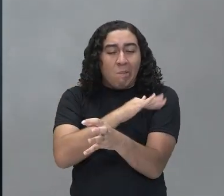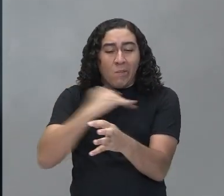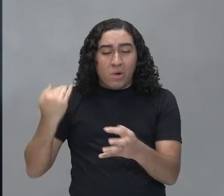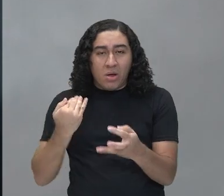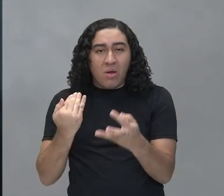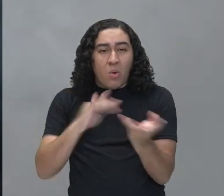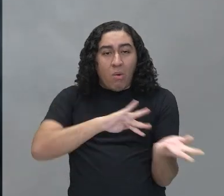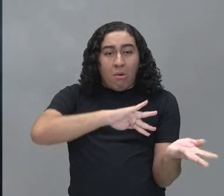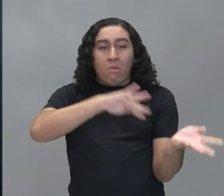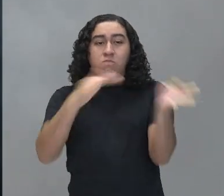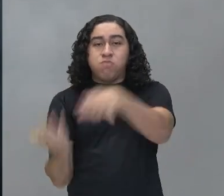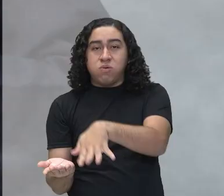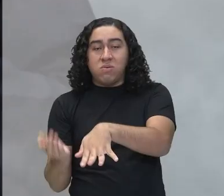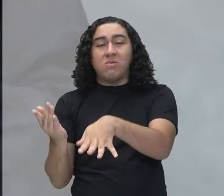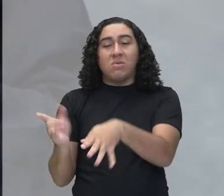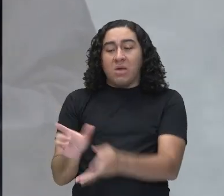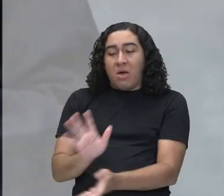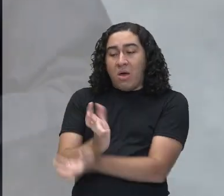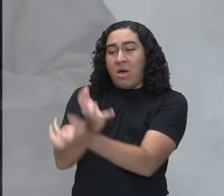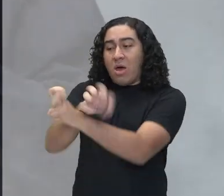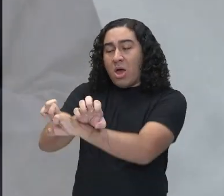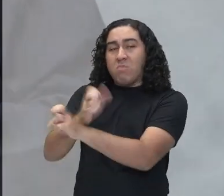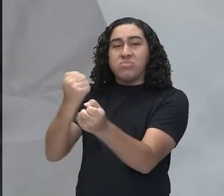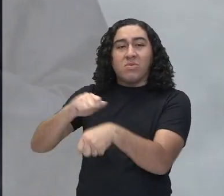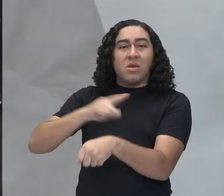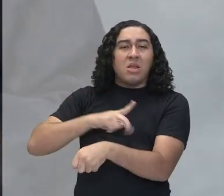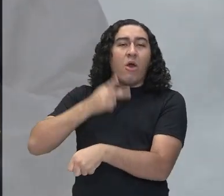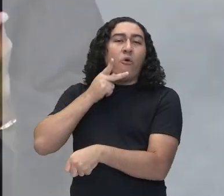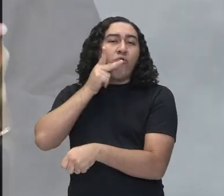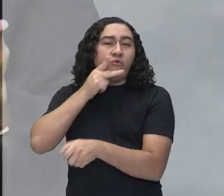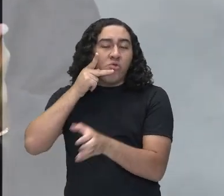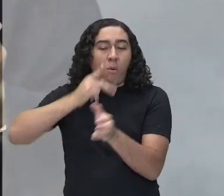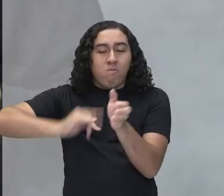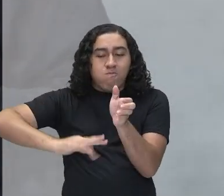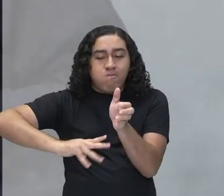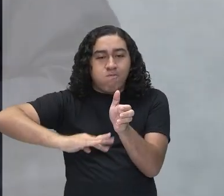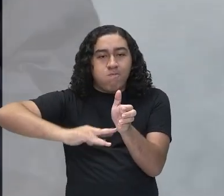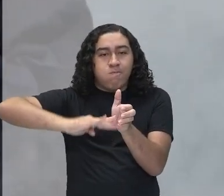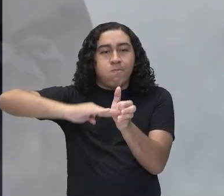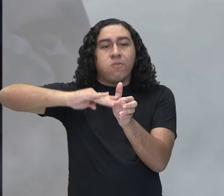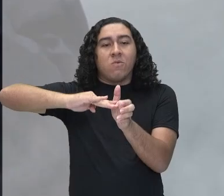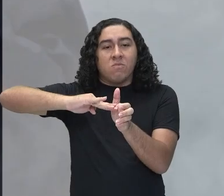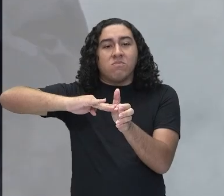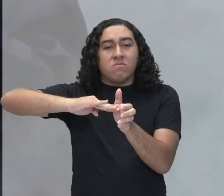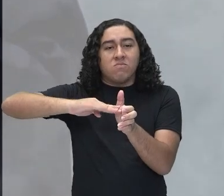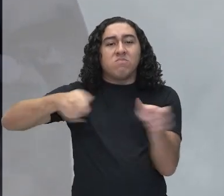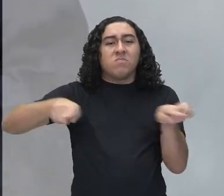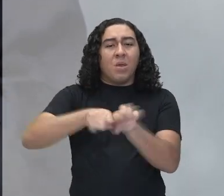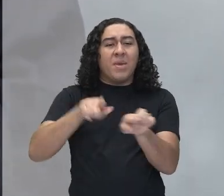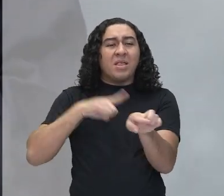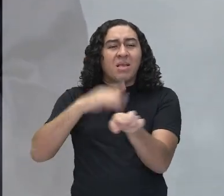de vinho o encher. Bebe, enquanto ainda é tempo, uma outra